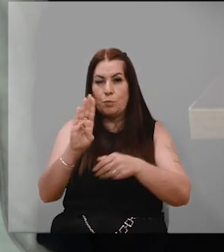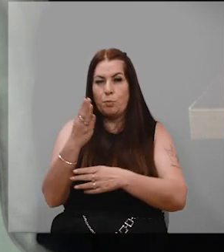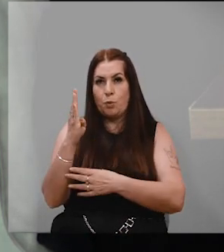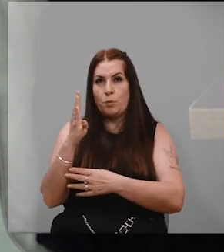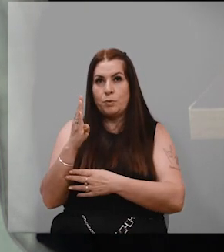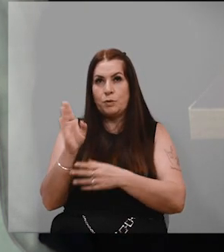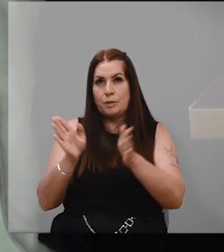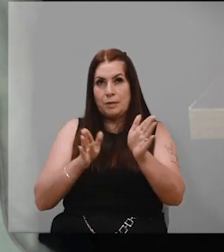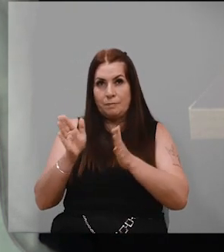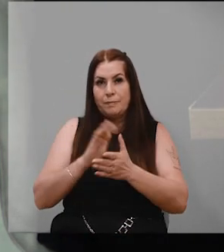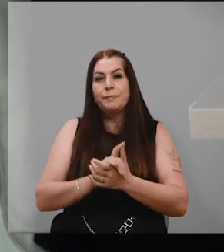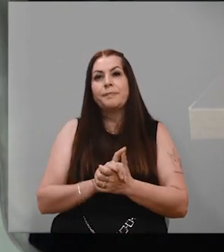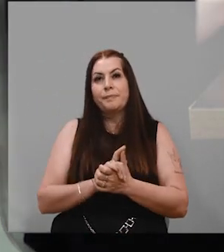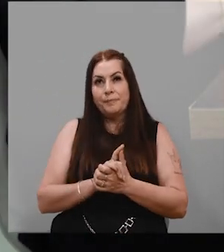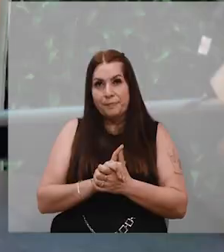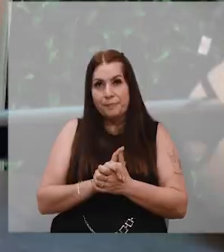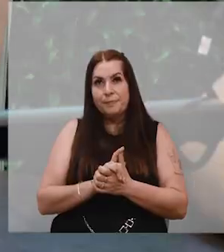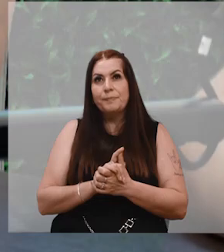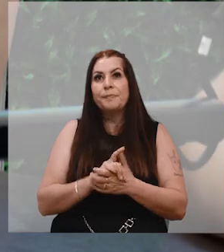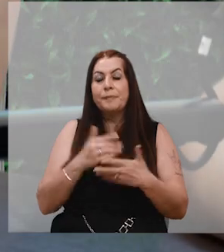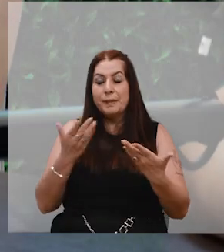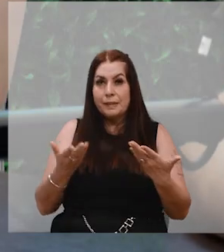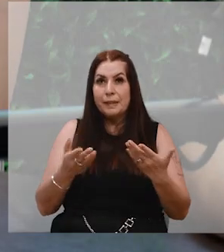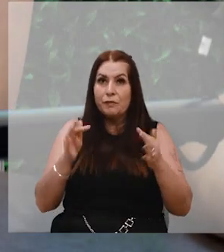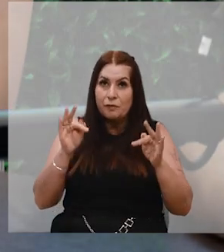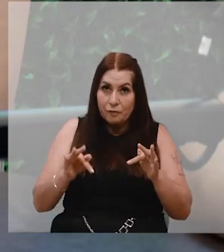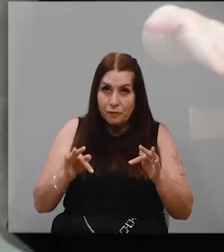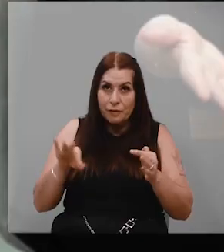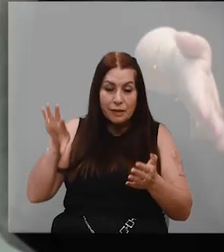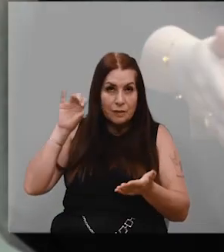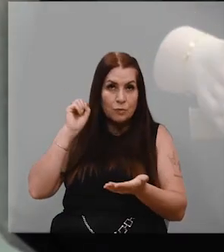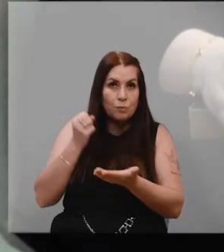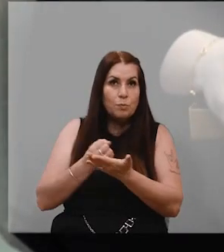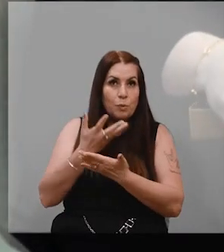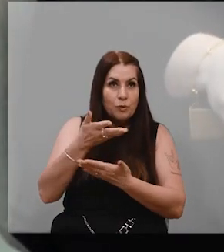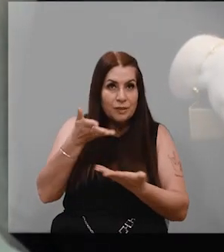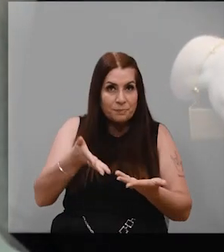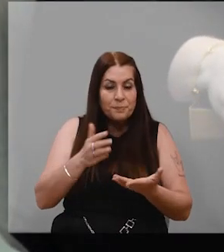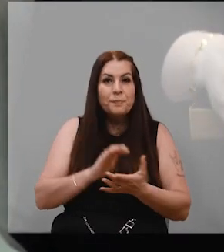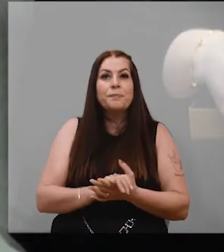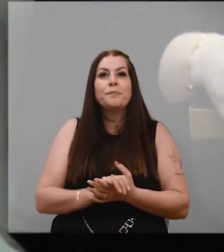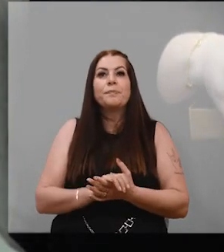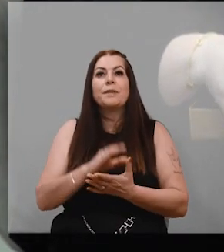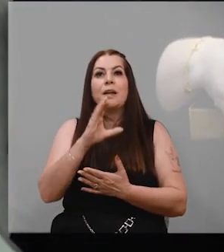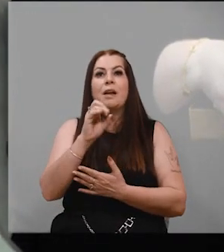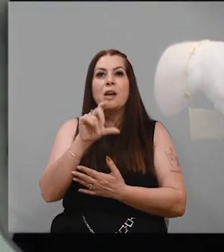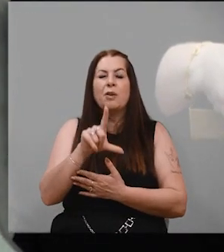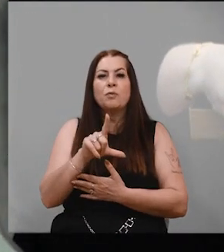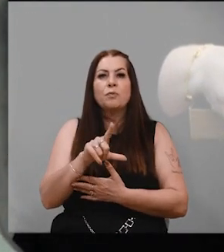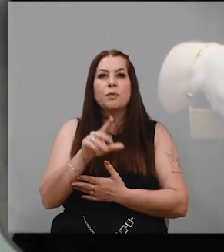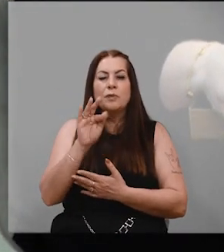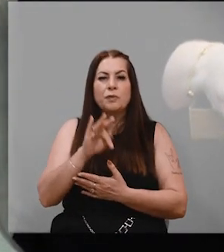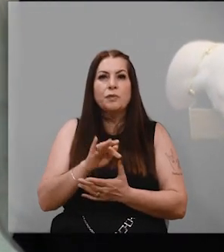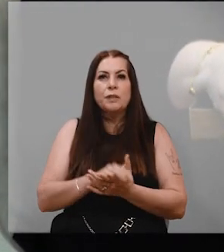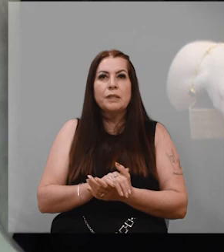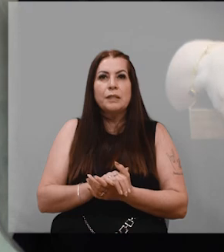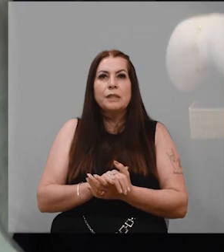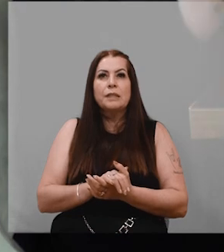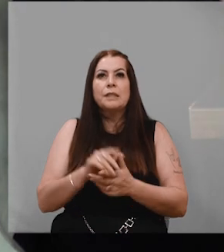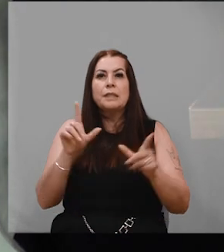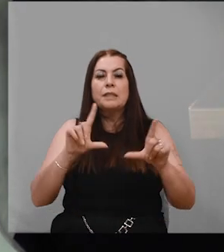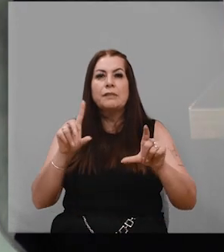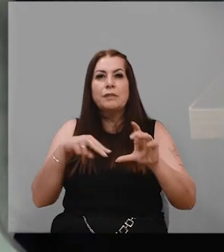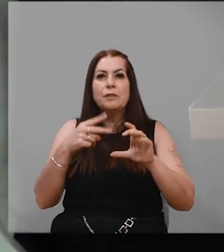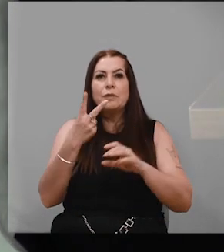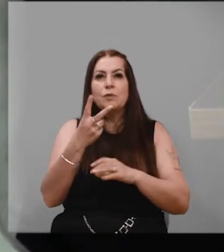acessibilidade. Exatamente. Gente, a gente vai encerrar esse podcast por aqui. Carol, tuas considerações